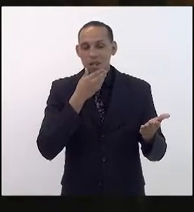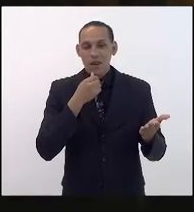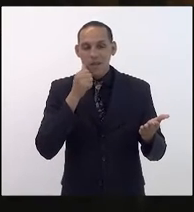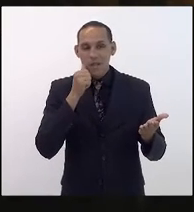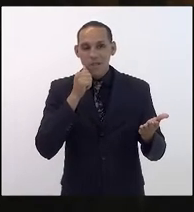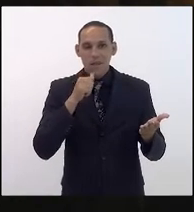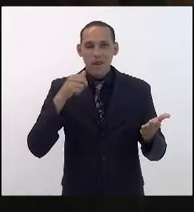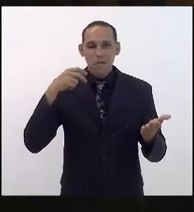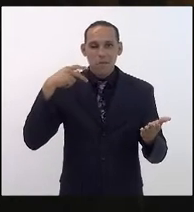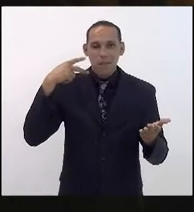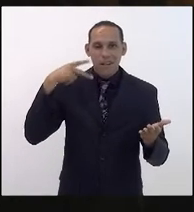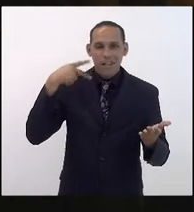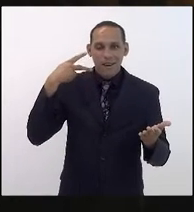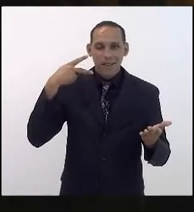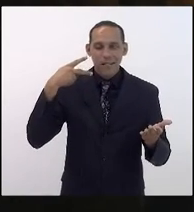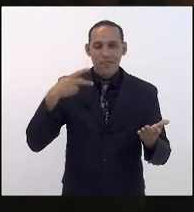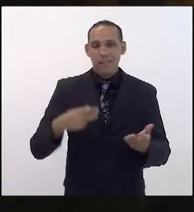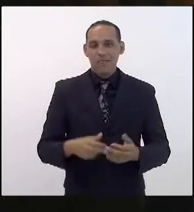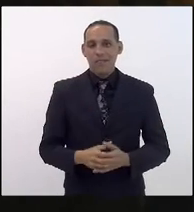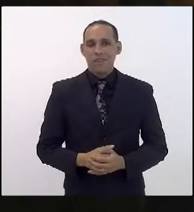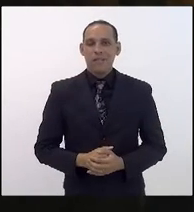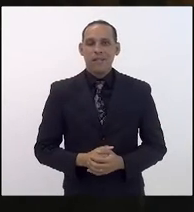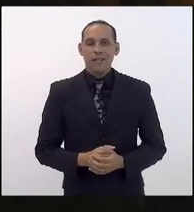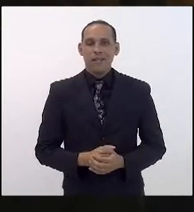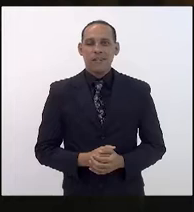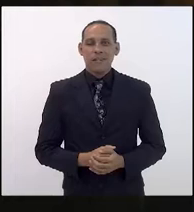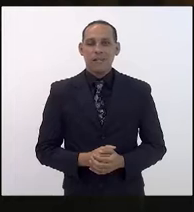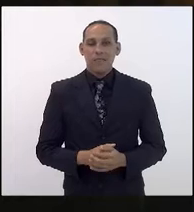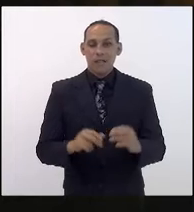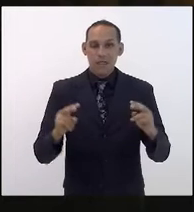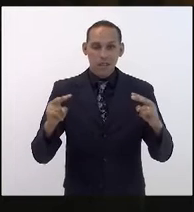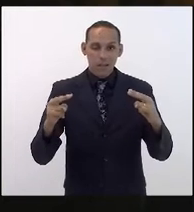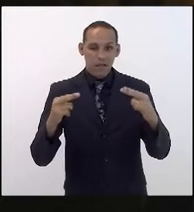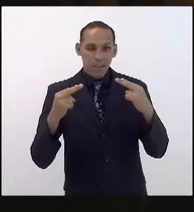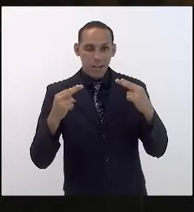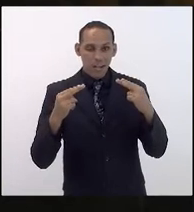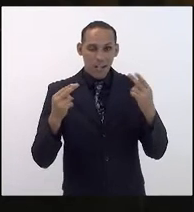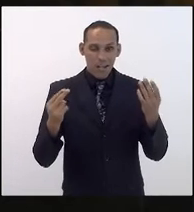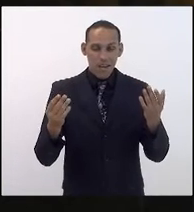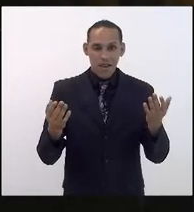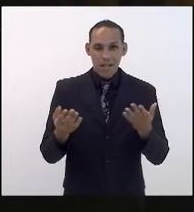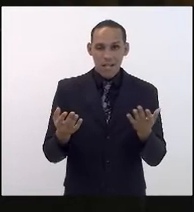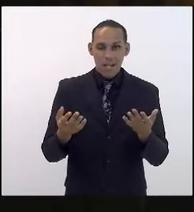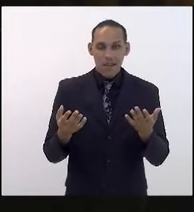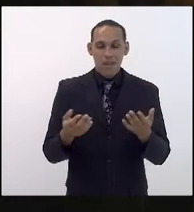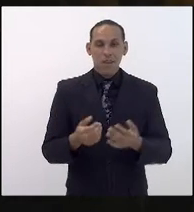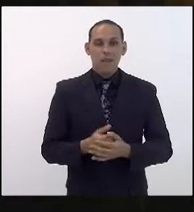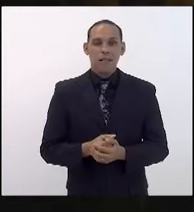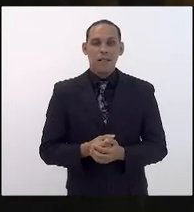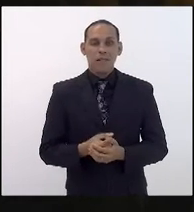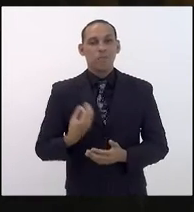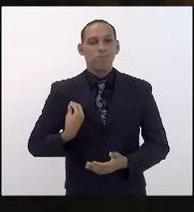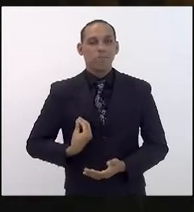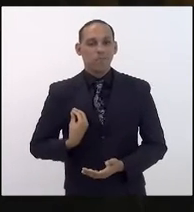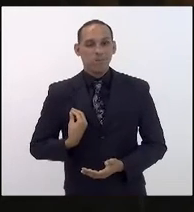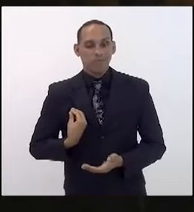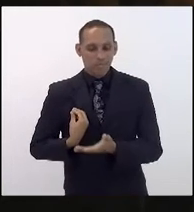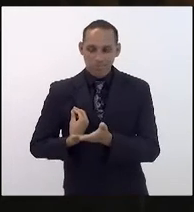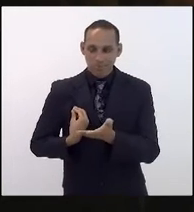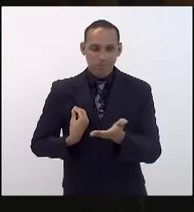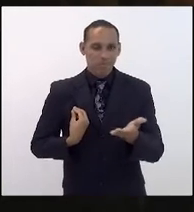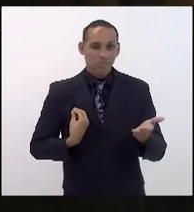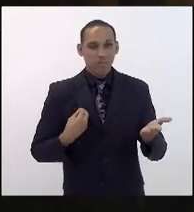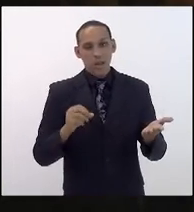parlamentares que nos assistem de forma presencial